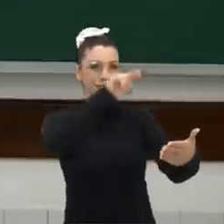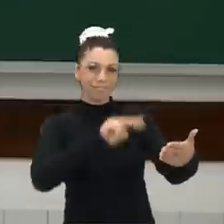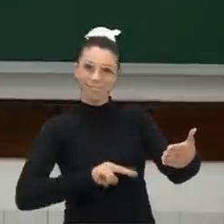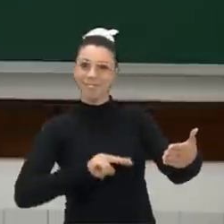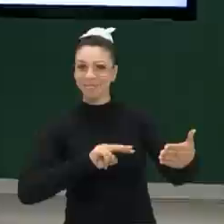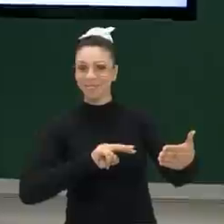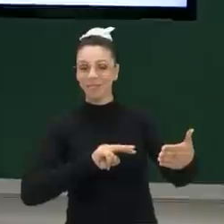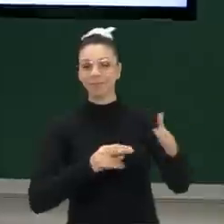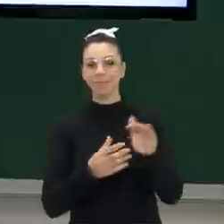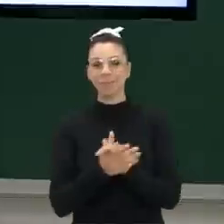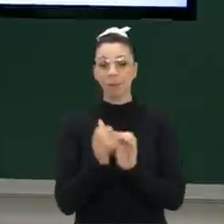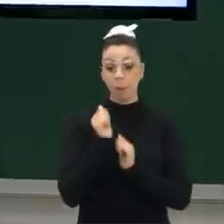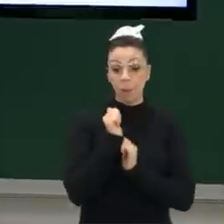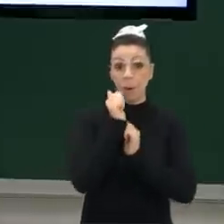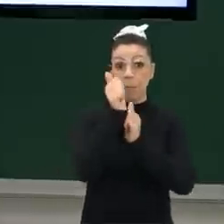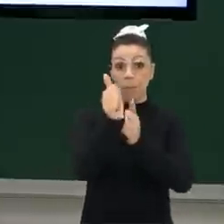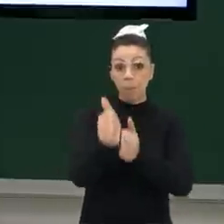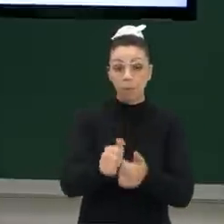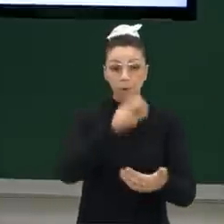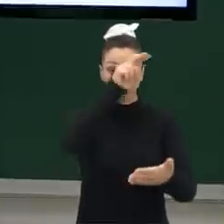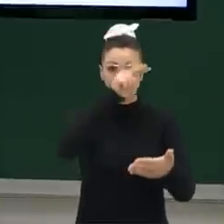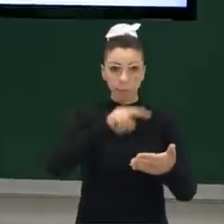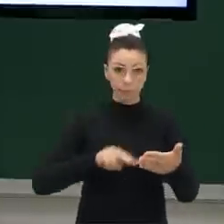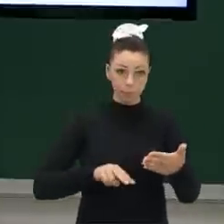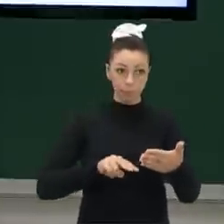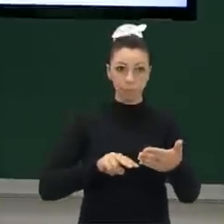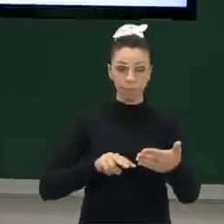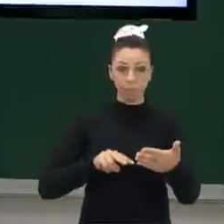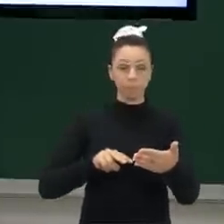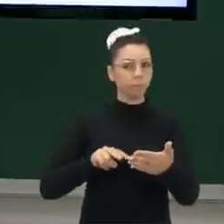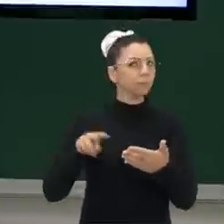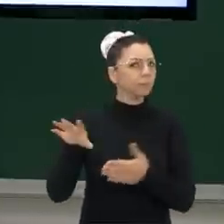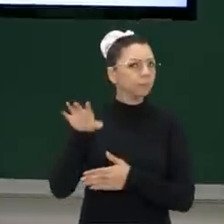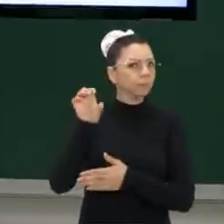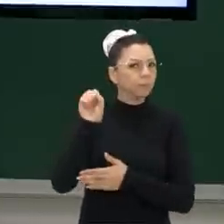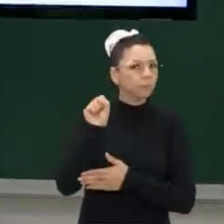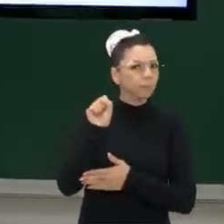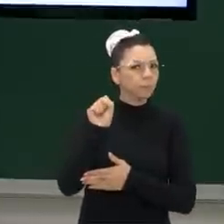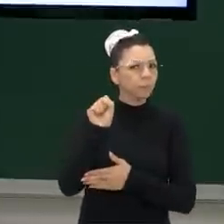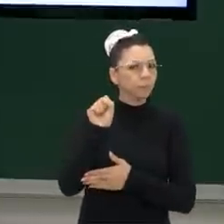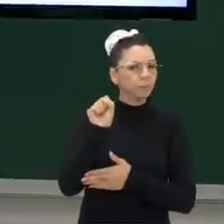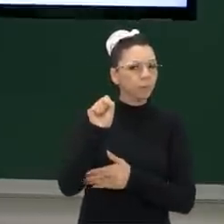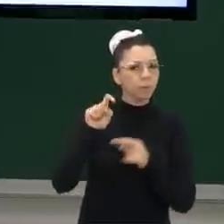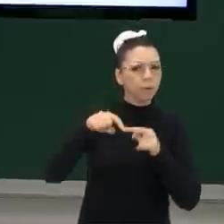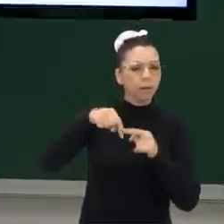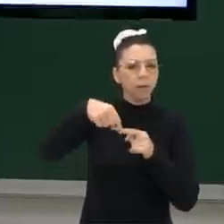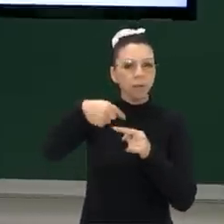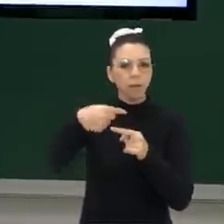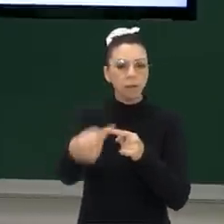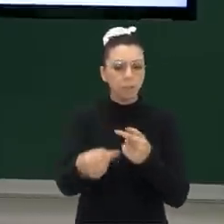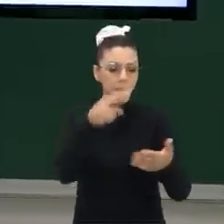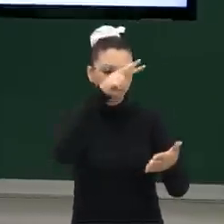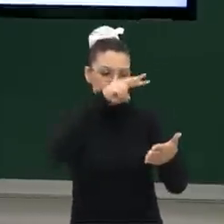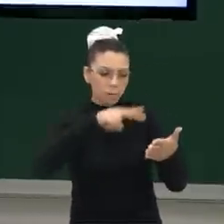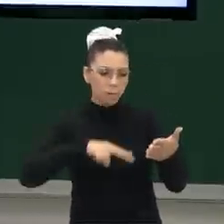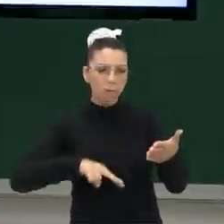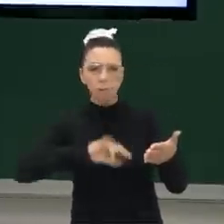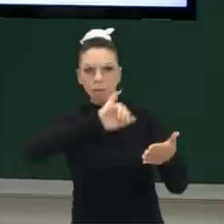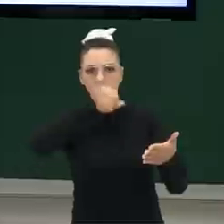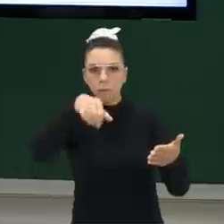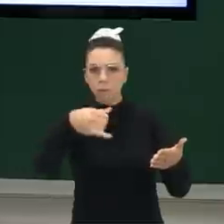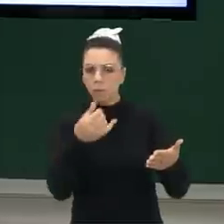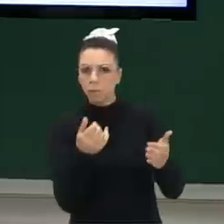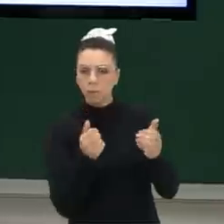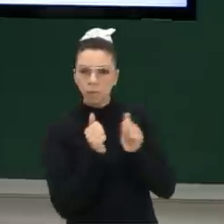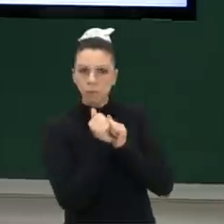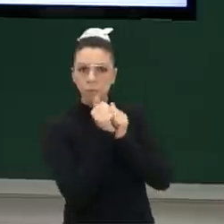leitura. Acompanhem a leitura da teacher, ouçam e aproveite e faça a leitura junto.